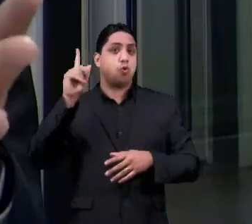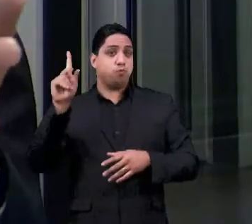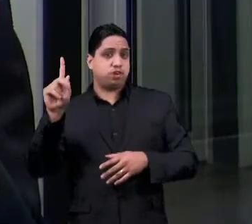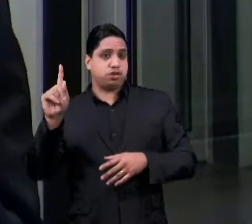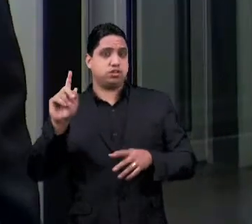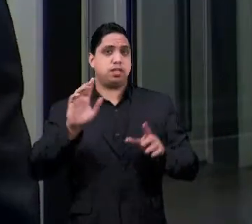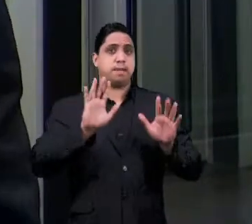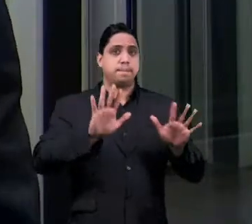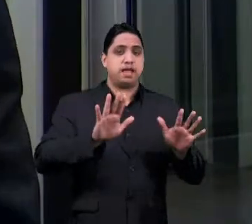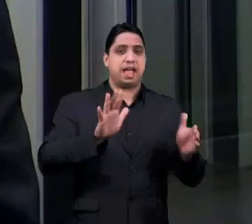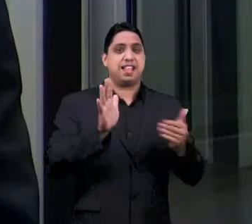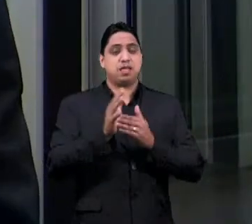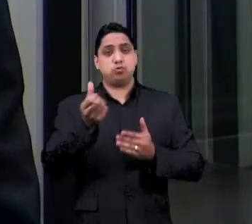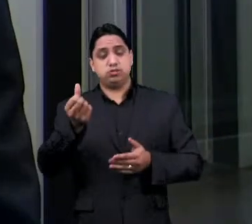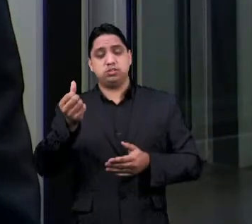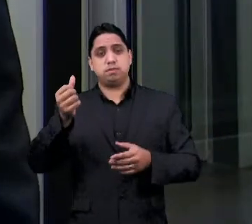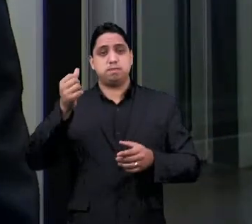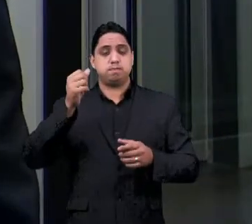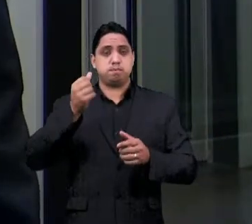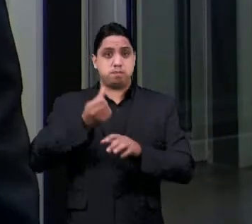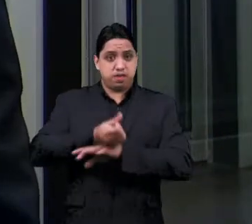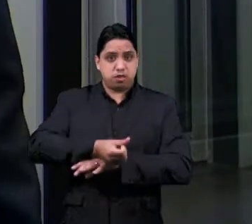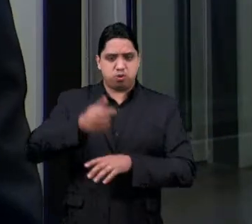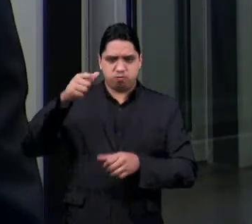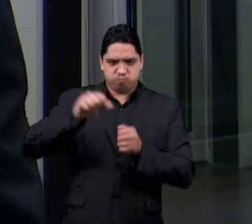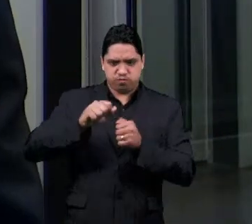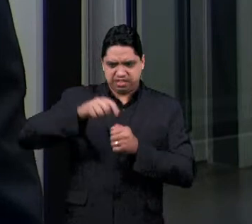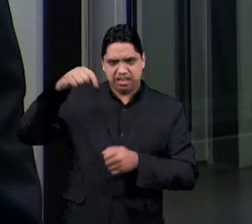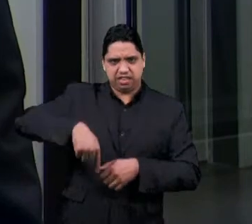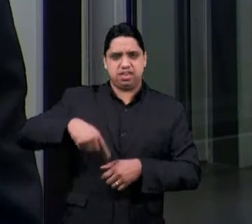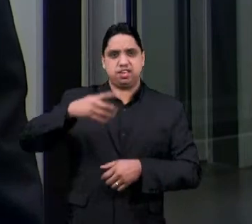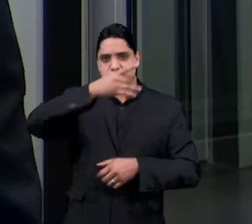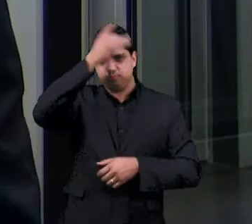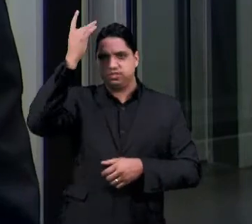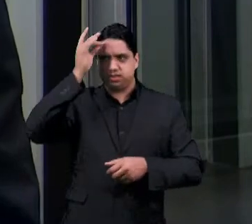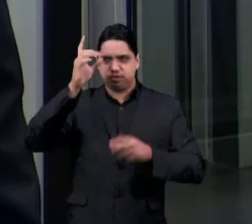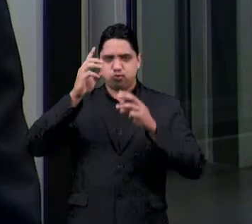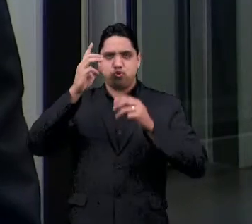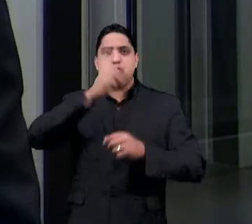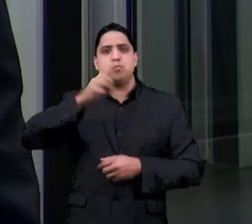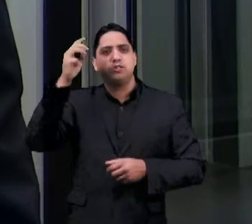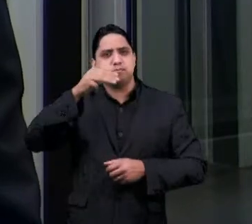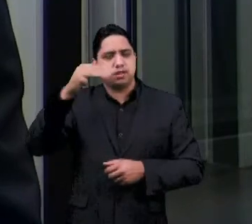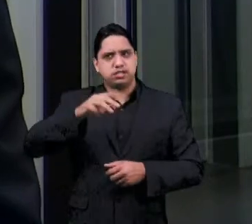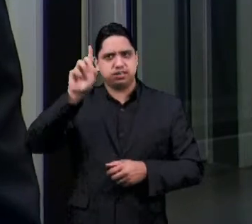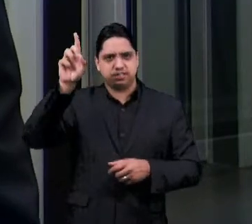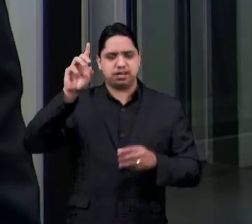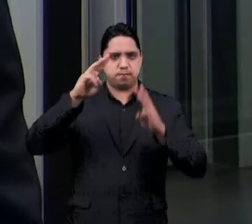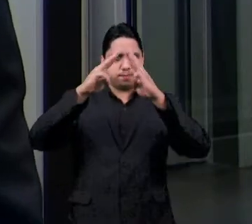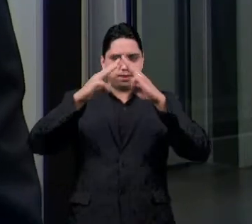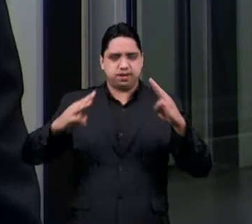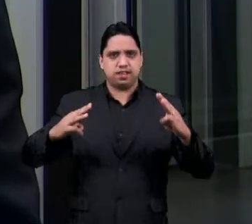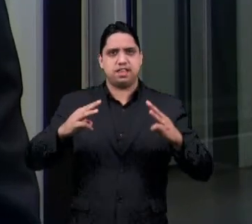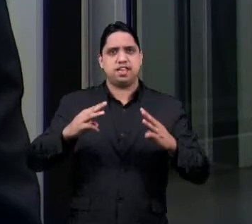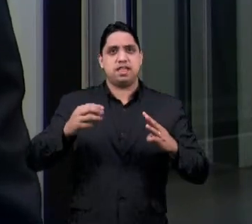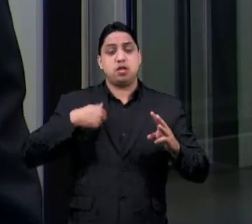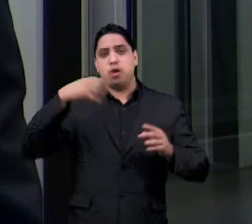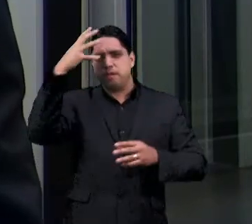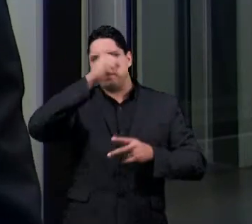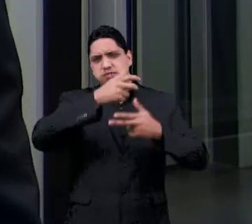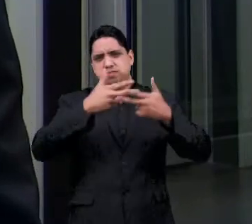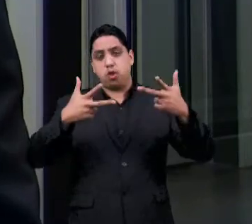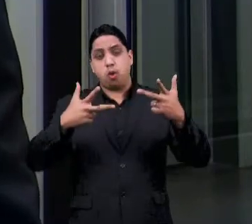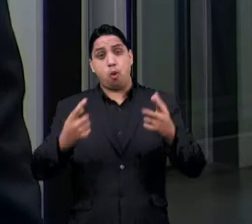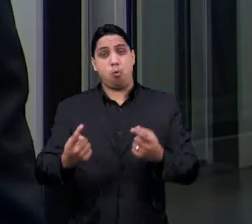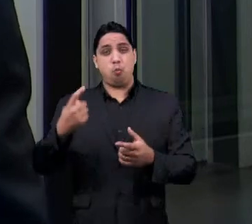só tinha até 6º período. E ali nós aprendemos muita coisa. E uma coisa que me marcou, nós tínhamos outros